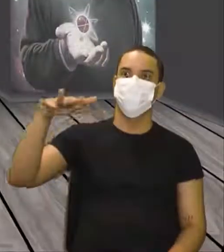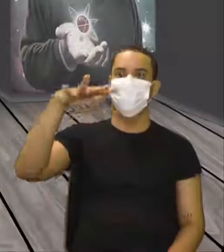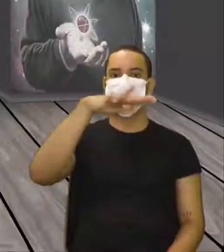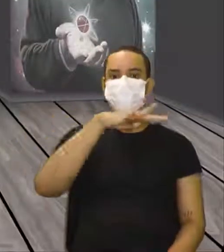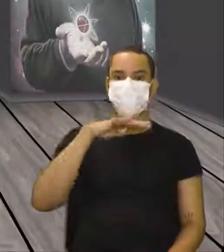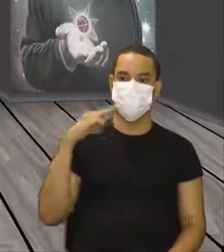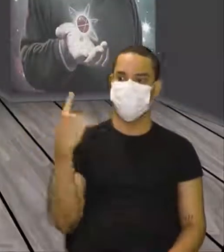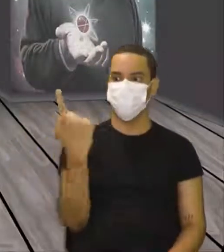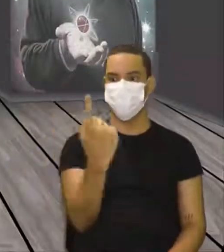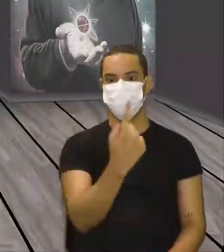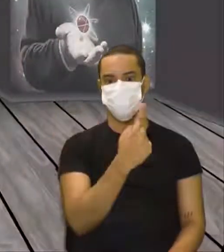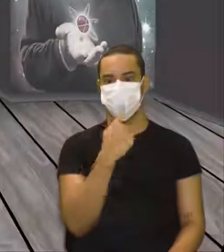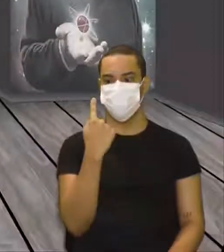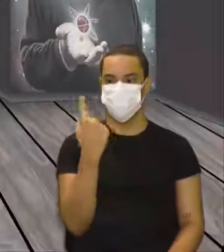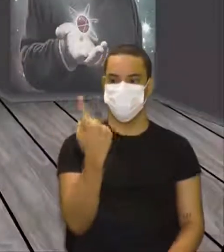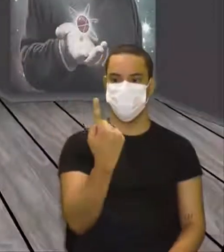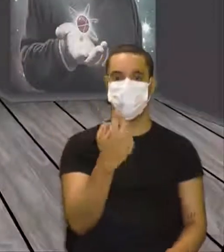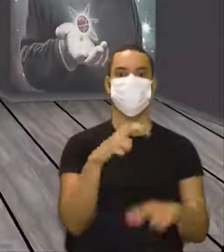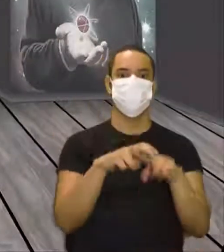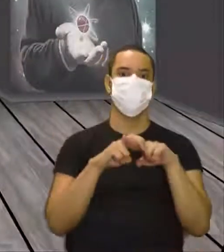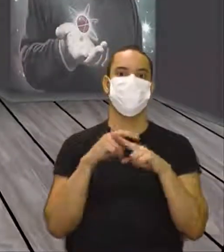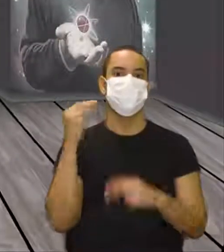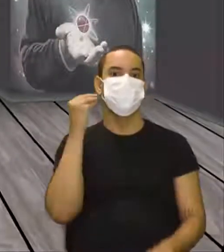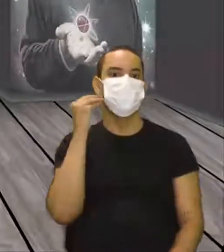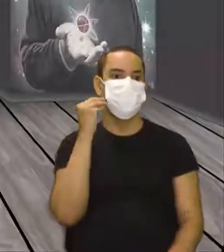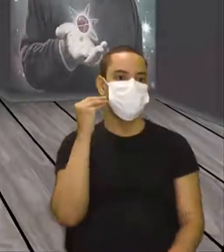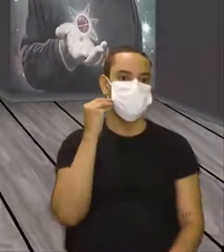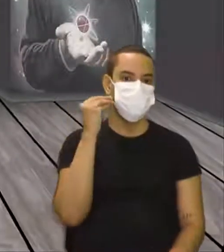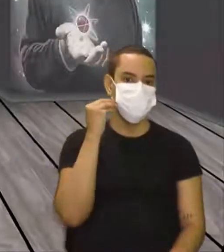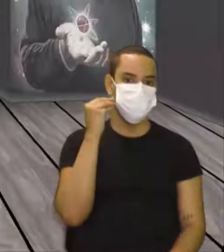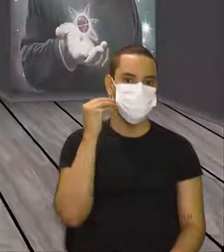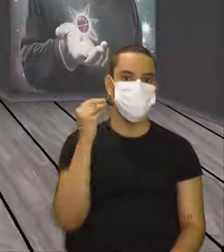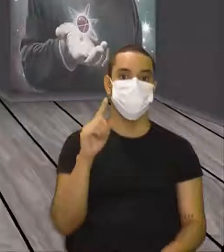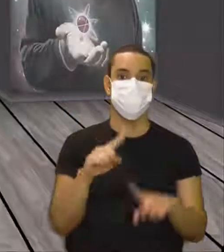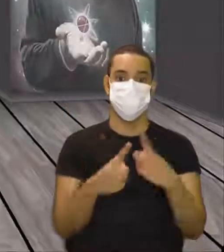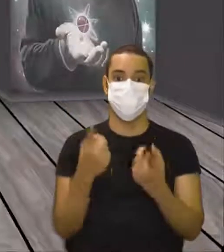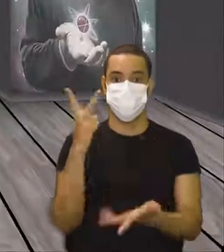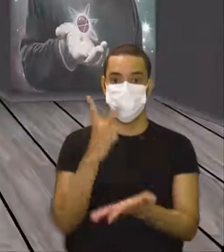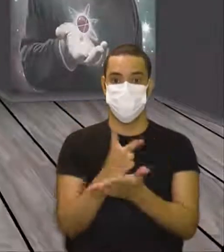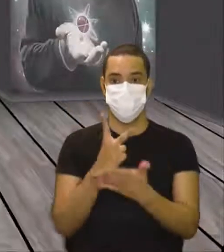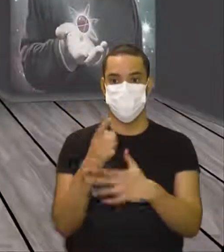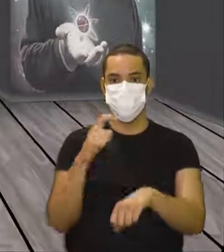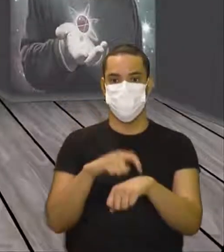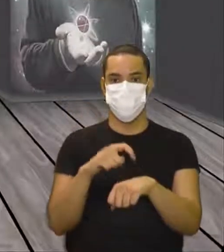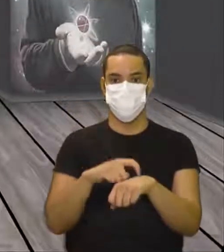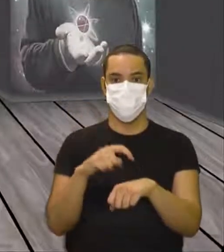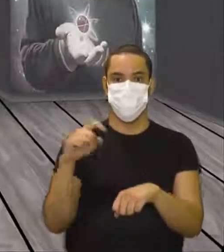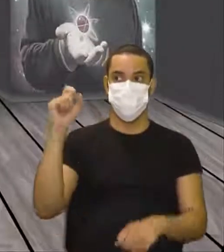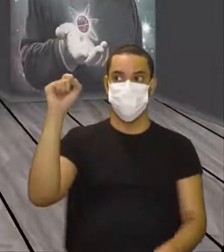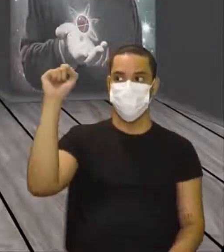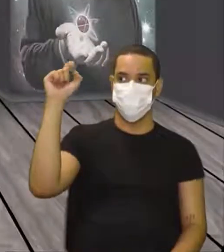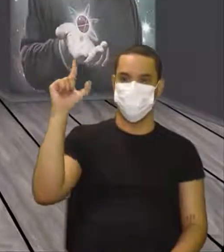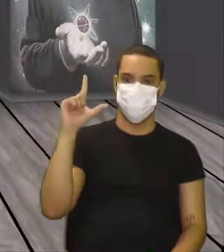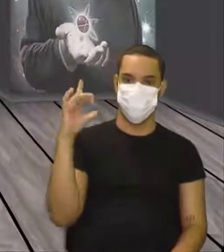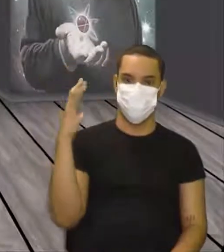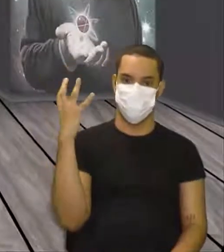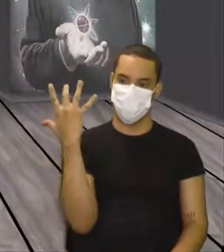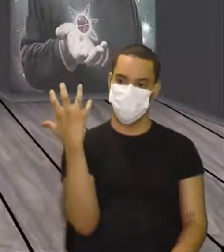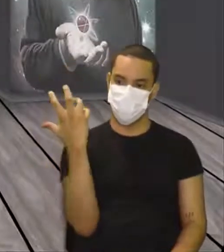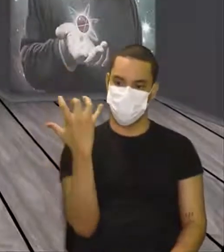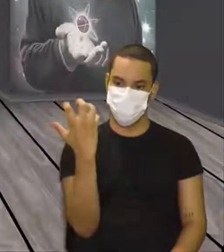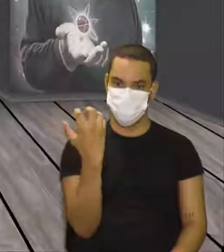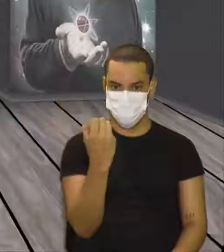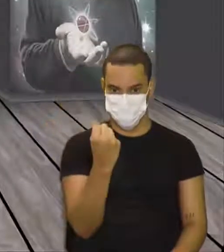não tem atrito com nada. Então a Terra tenta escapar e ao mesmo tempo o Sol vai deformando e vai puxando para ele. É como se